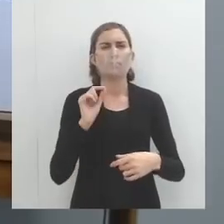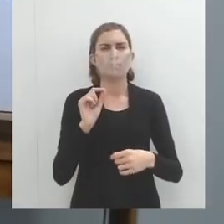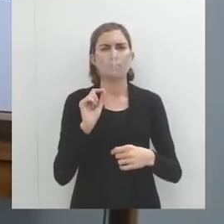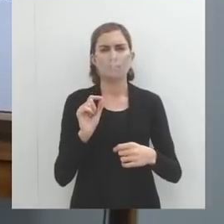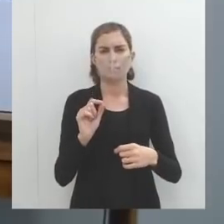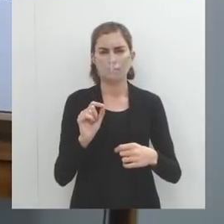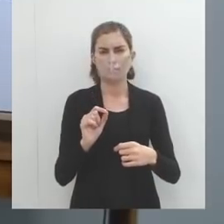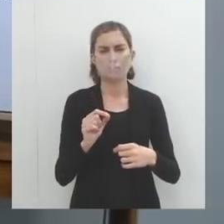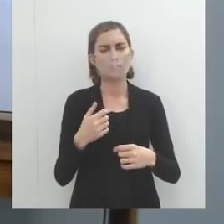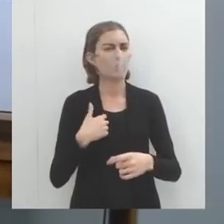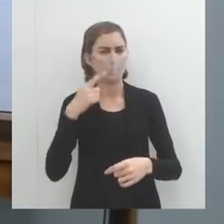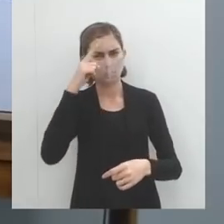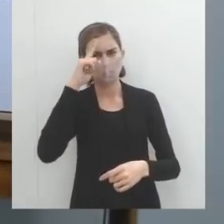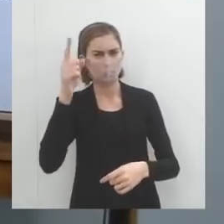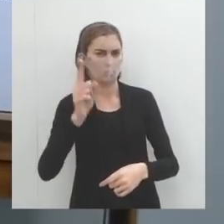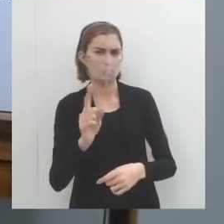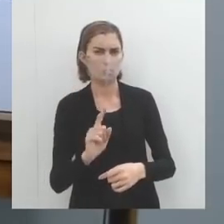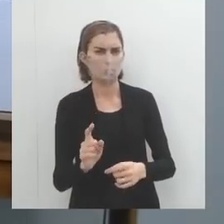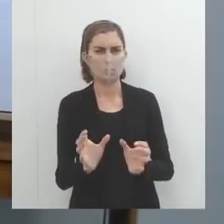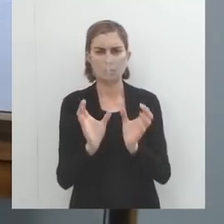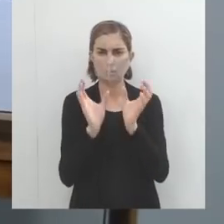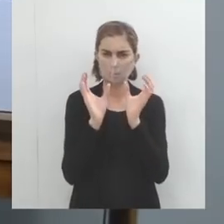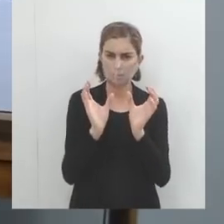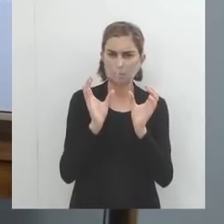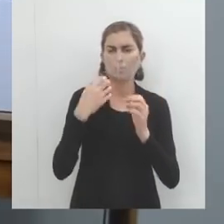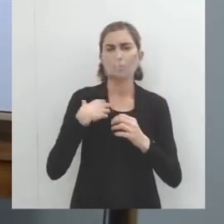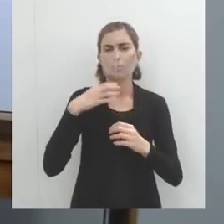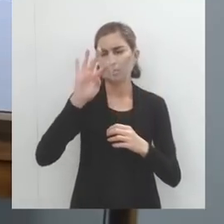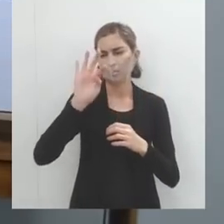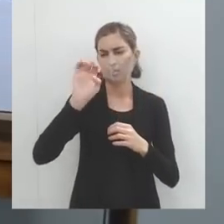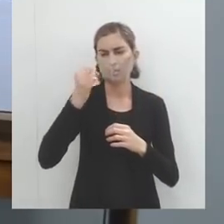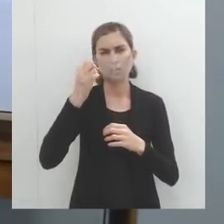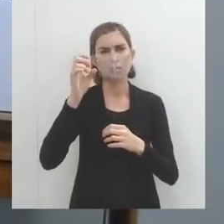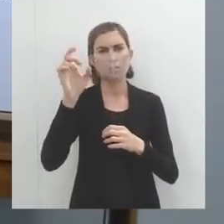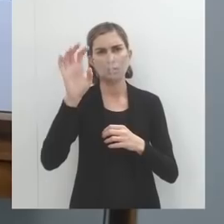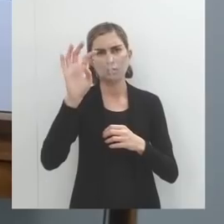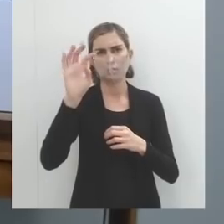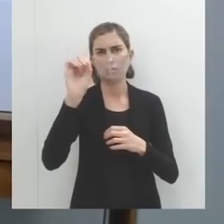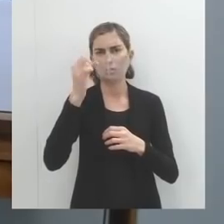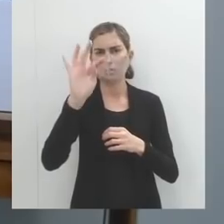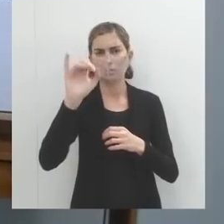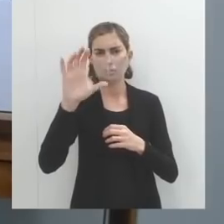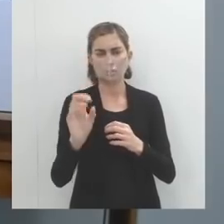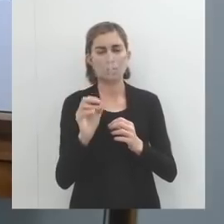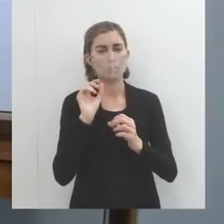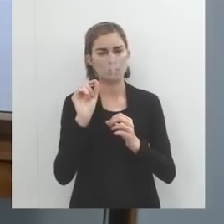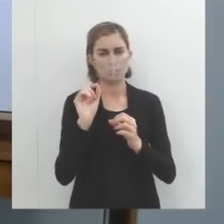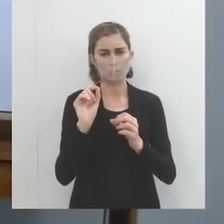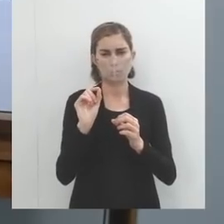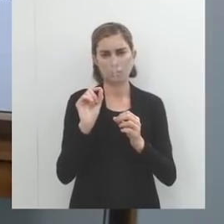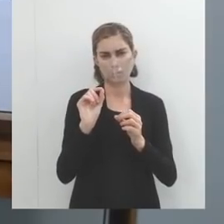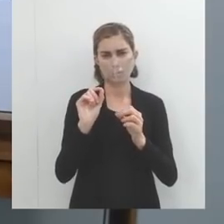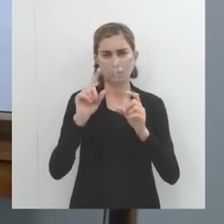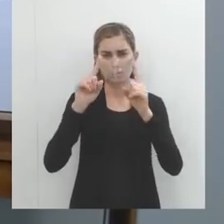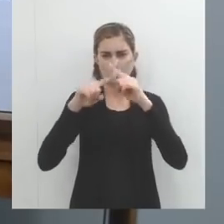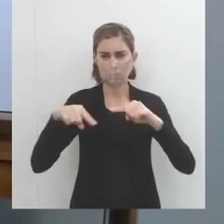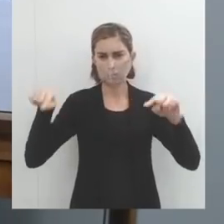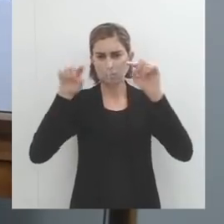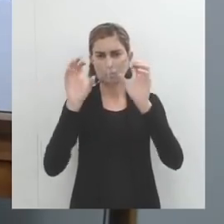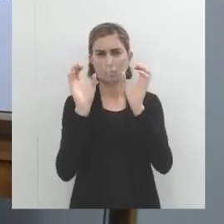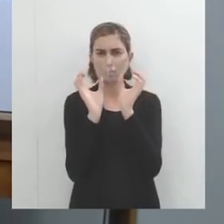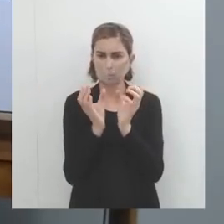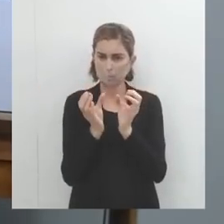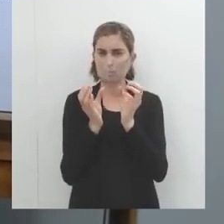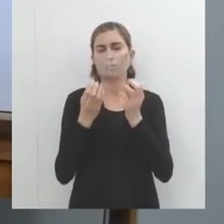que acontece? Para quem não sabe o que é o testículo é o que a gente chama de gônada masculina. São as nossas